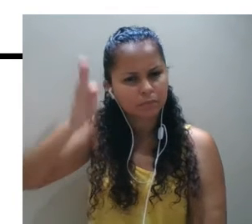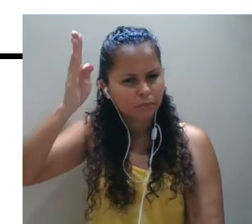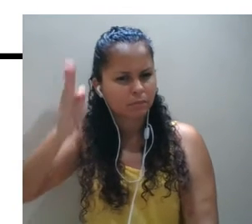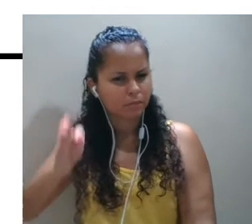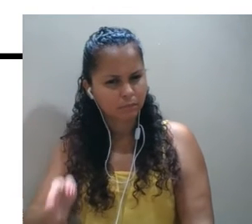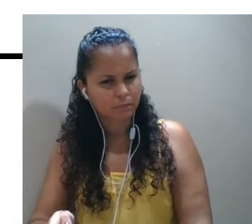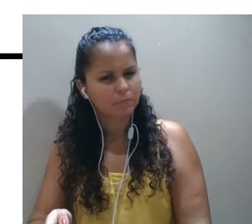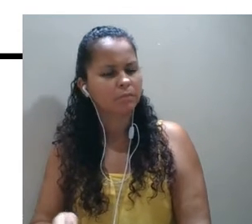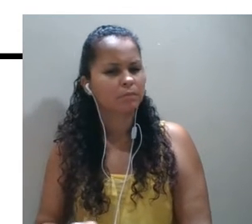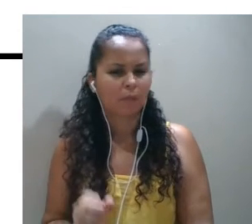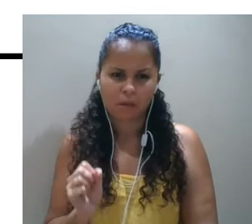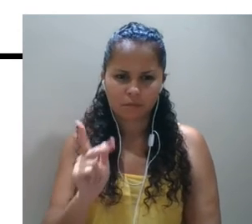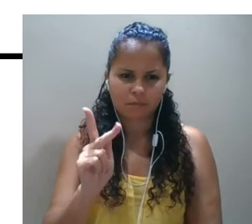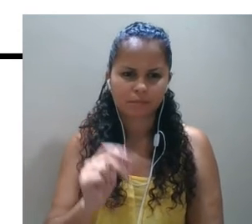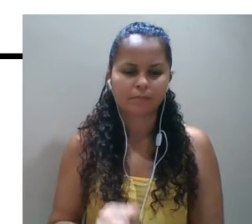Ok.